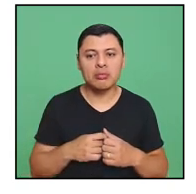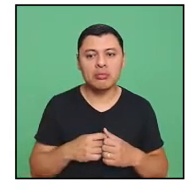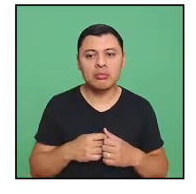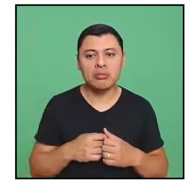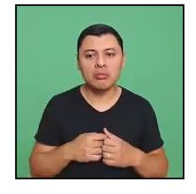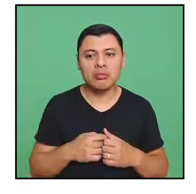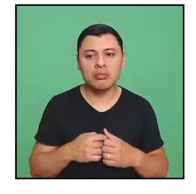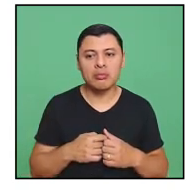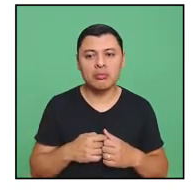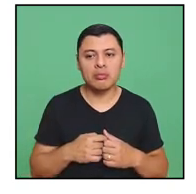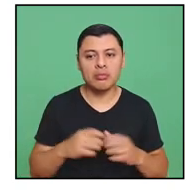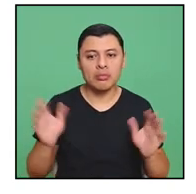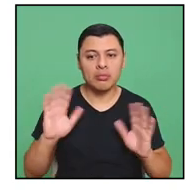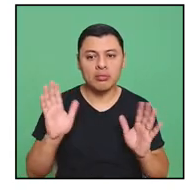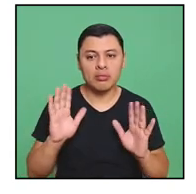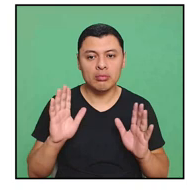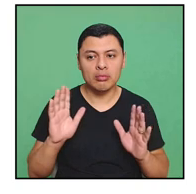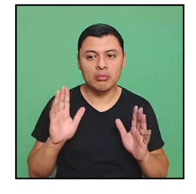Alô?